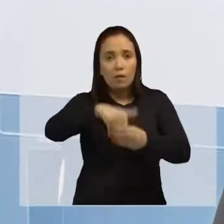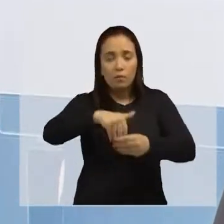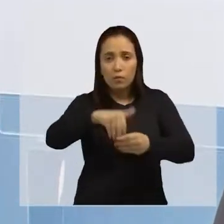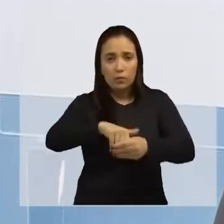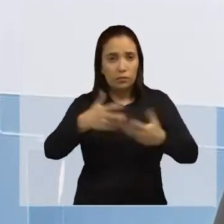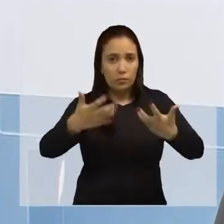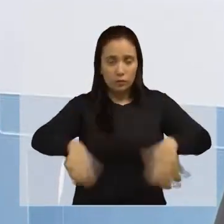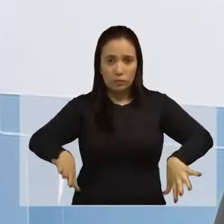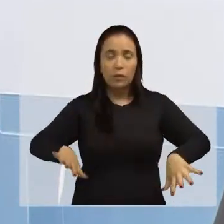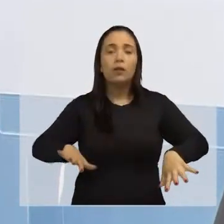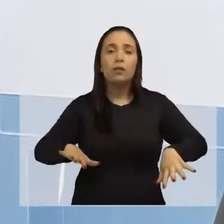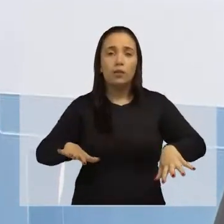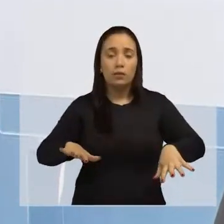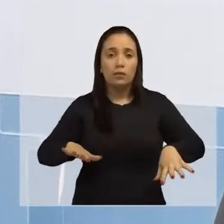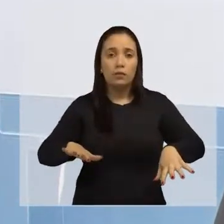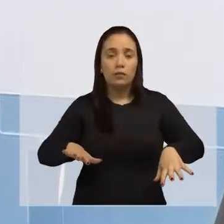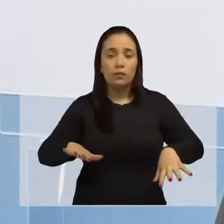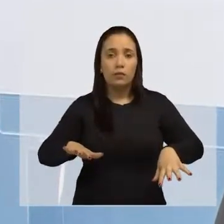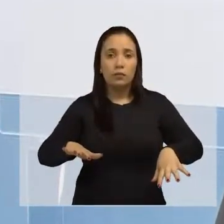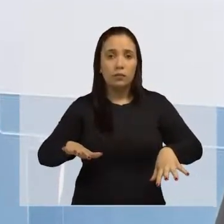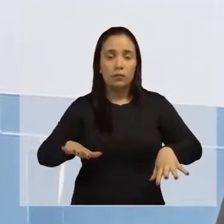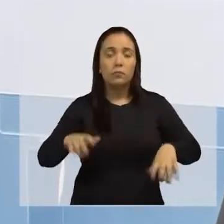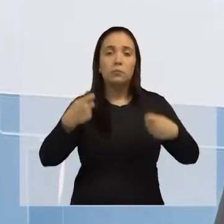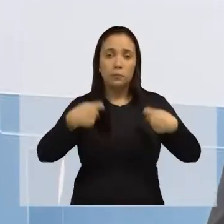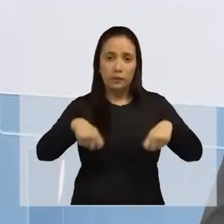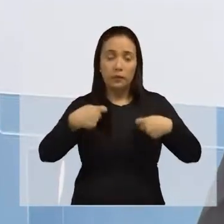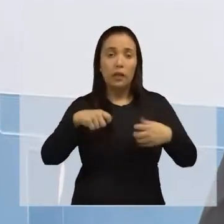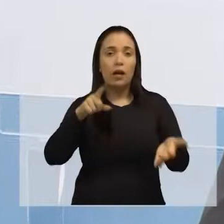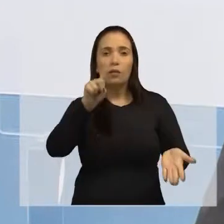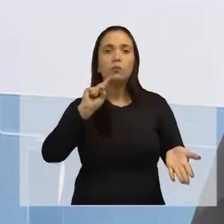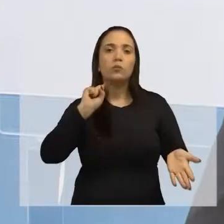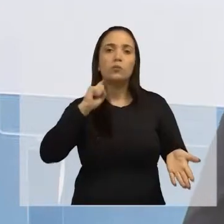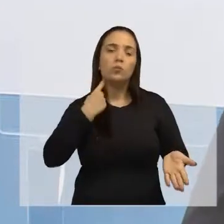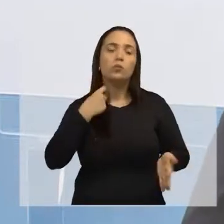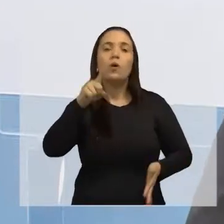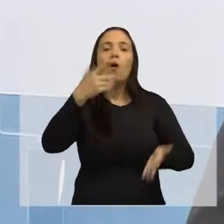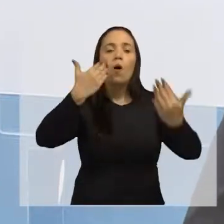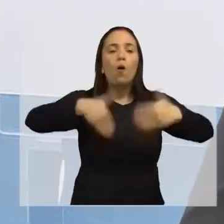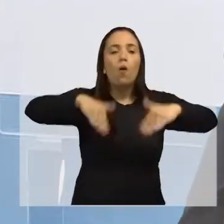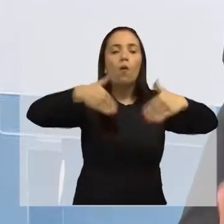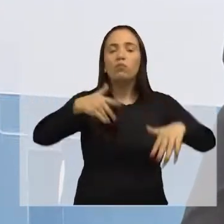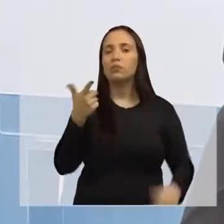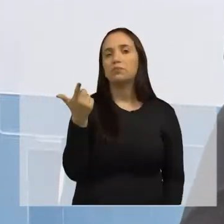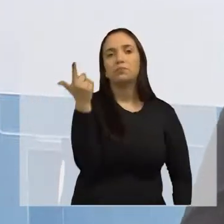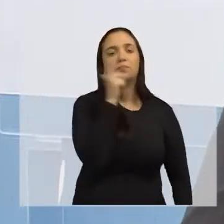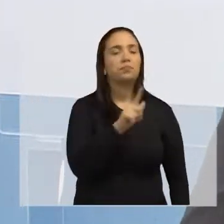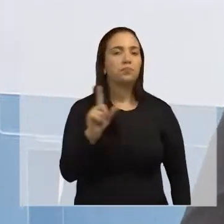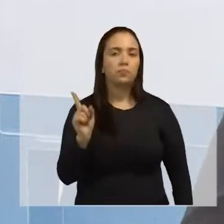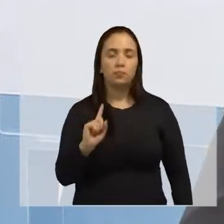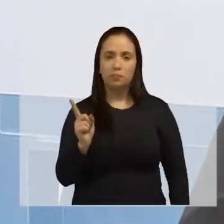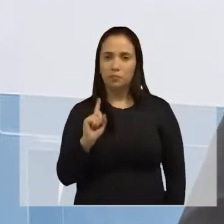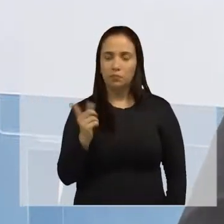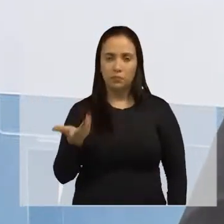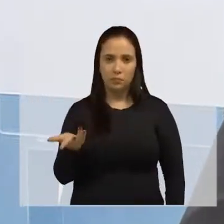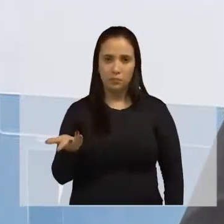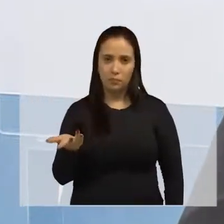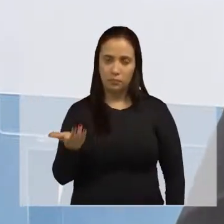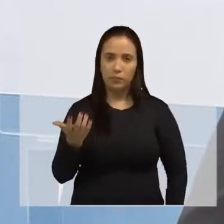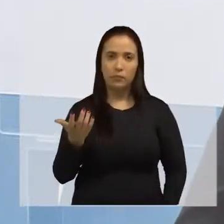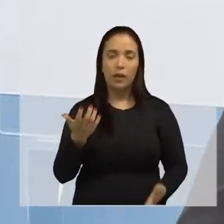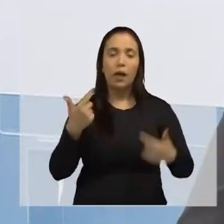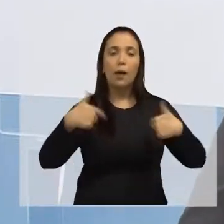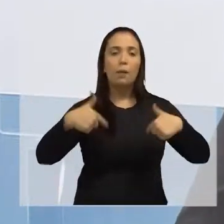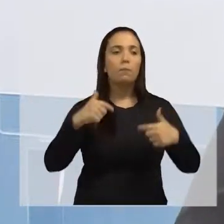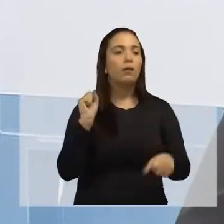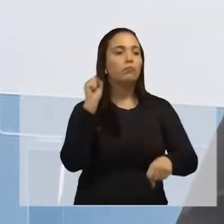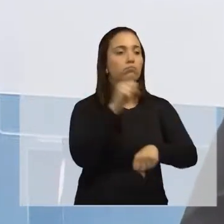documento, não tiver em dia com a justiça eleitoral, você não consegue nem fazer um concurso público. Você não consegue nem ser contratado por um emprego. Nem deixar o Brasil.